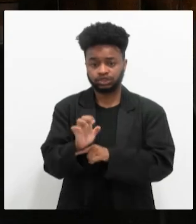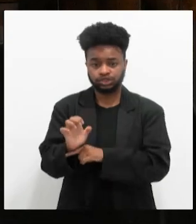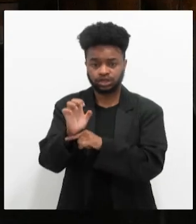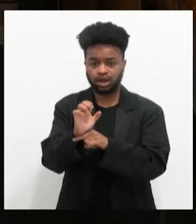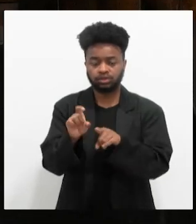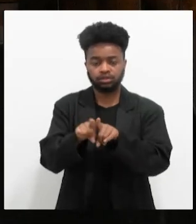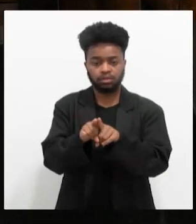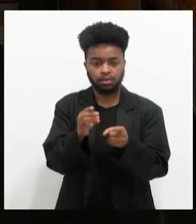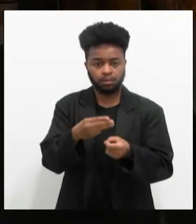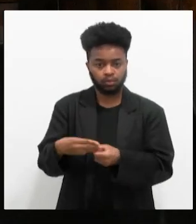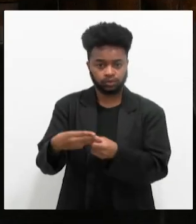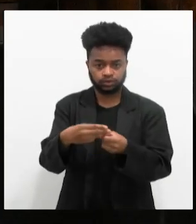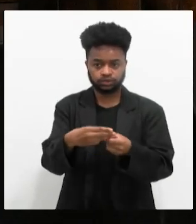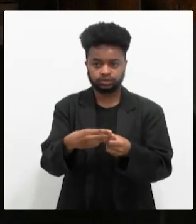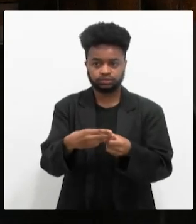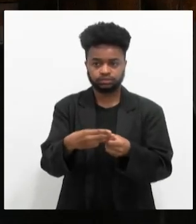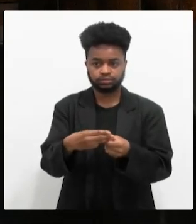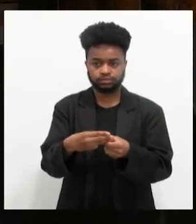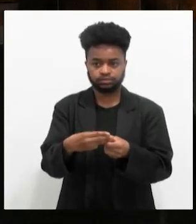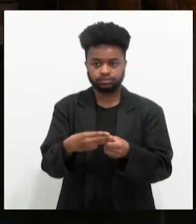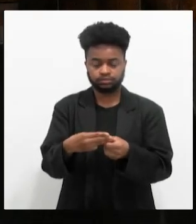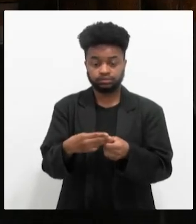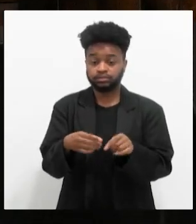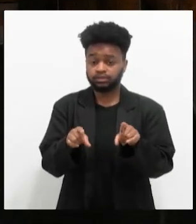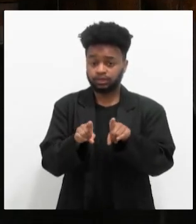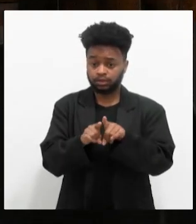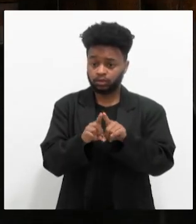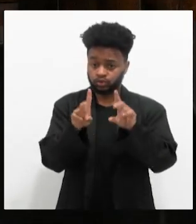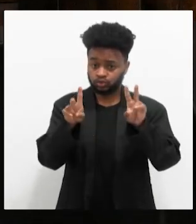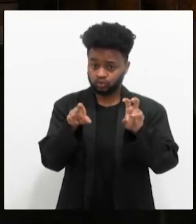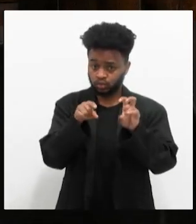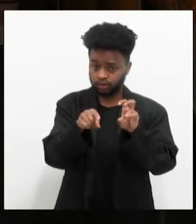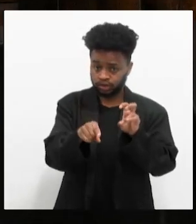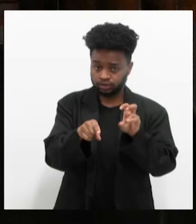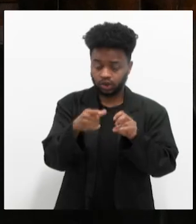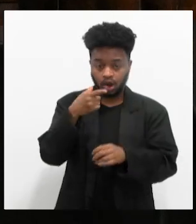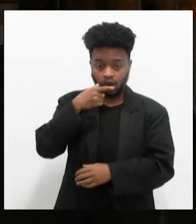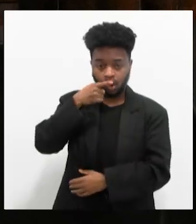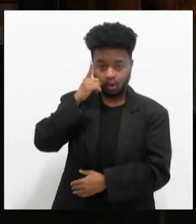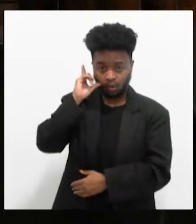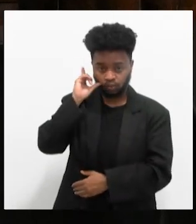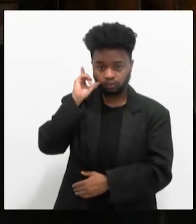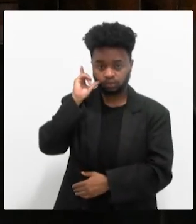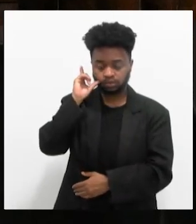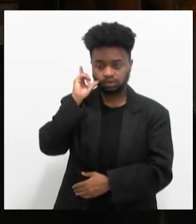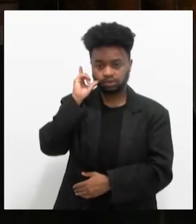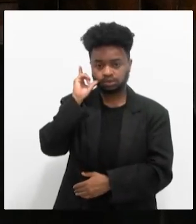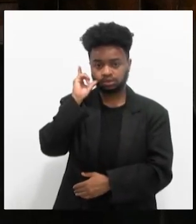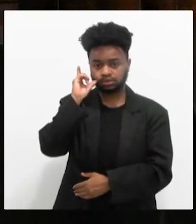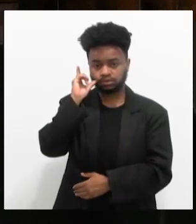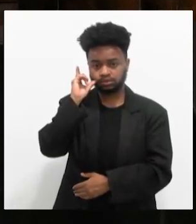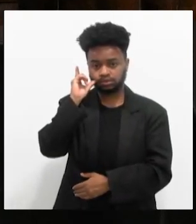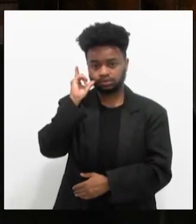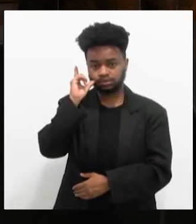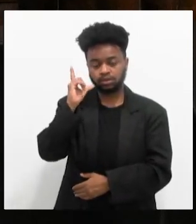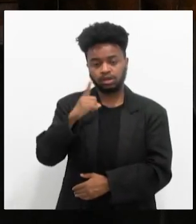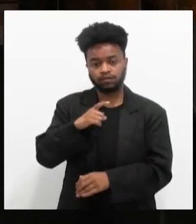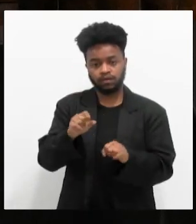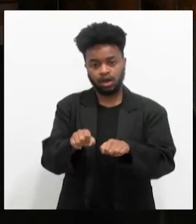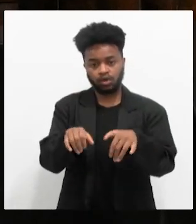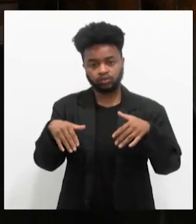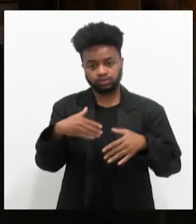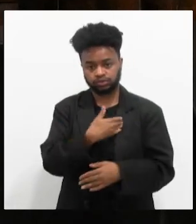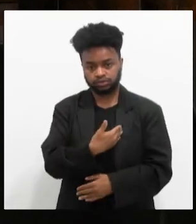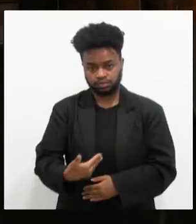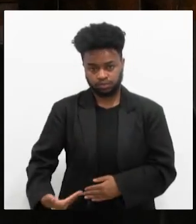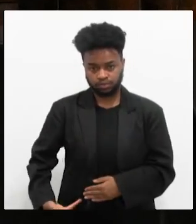e municípios. Falando nisso, ontem teve audiência